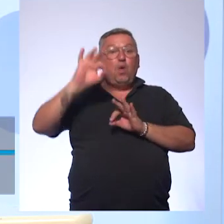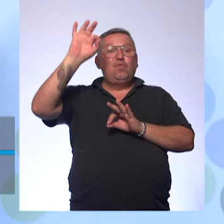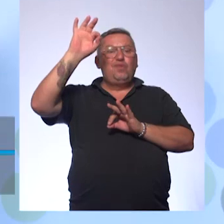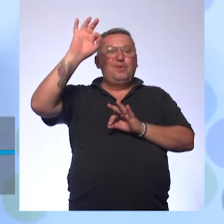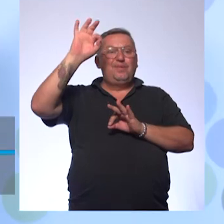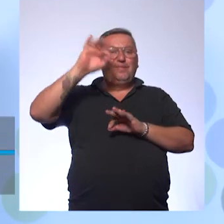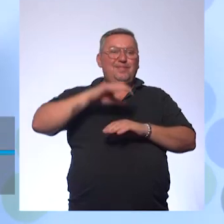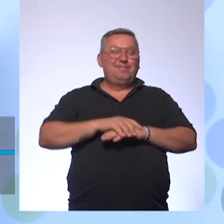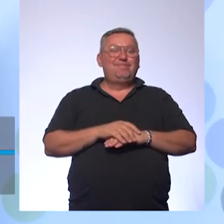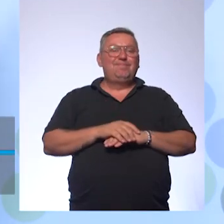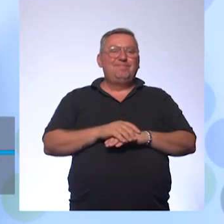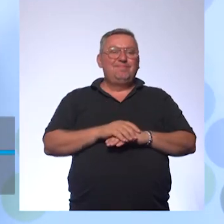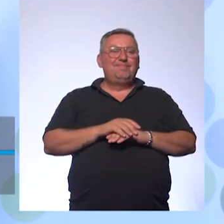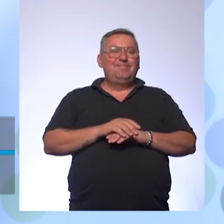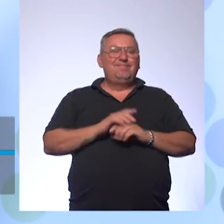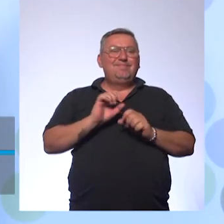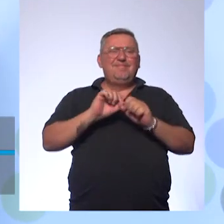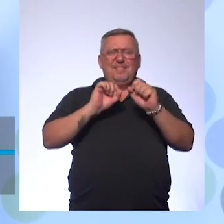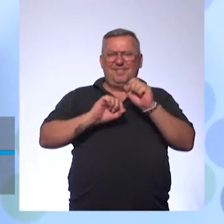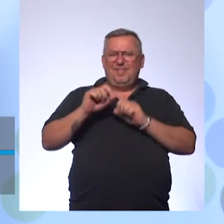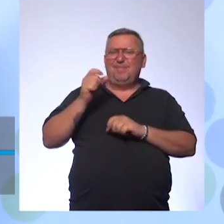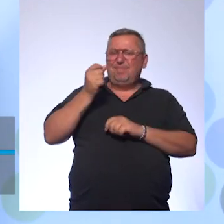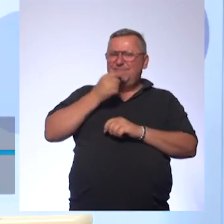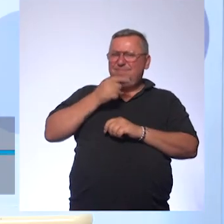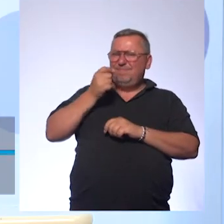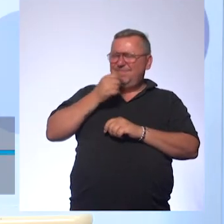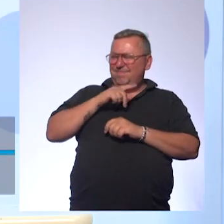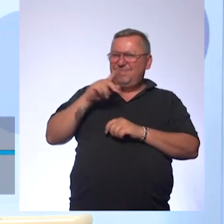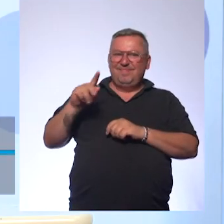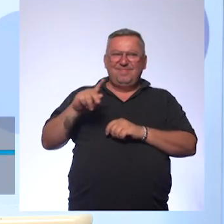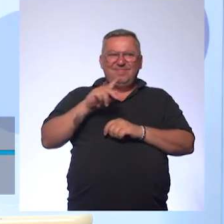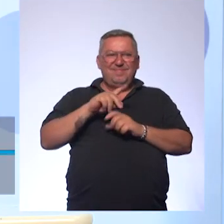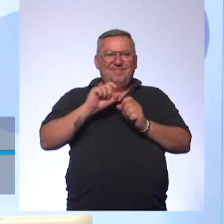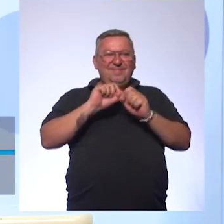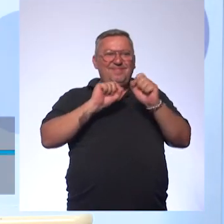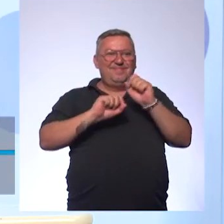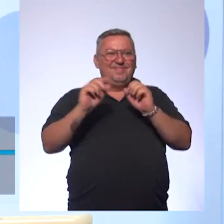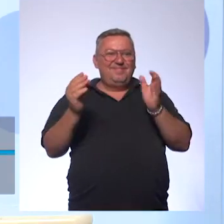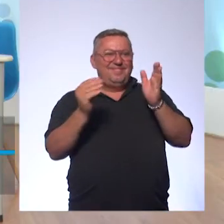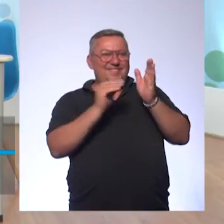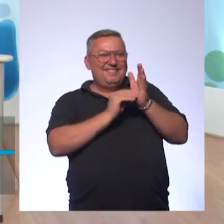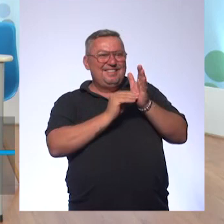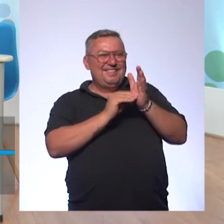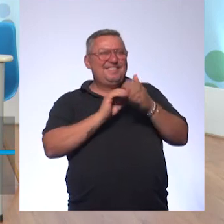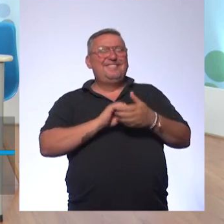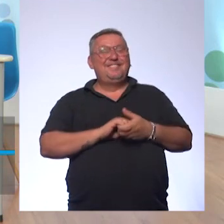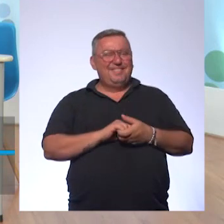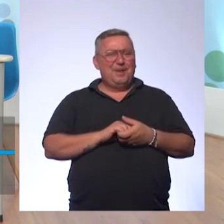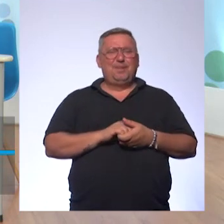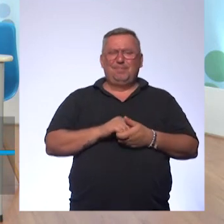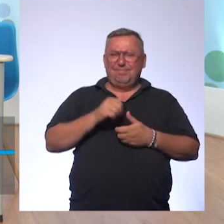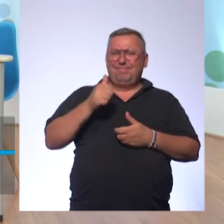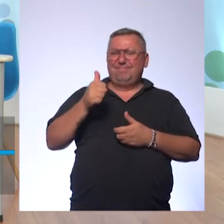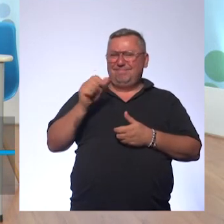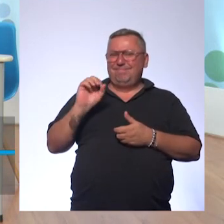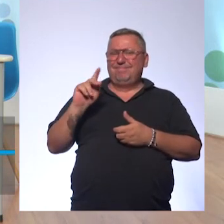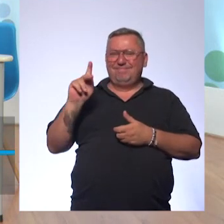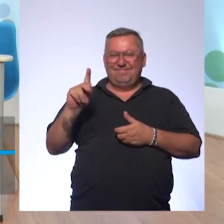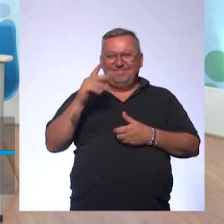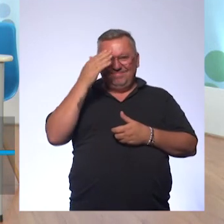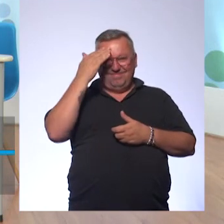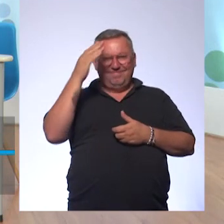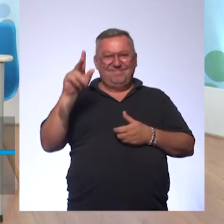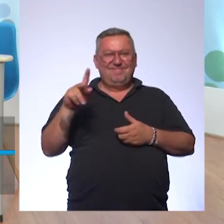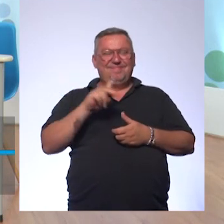ele. Não, Monte Alto, eu gostei da comparação que foi legal. feita. Monte Alto porque é alto. Monte Alto, Monte Alto, eu não tinha pensado nisso. Você tinha pensado